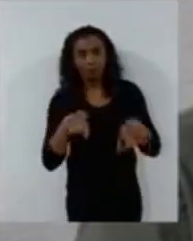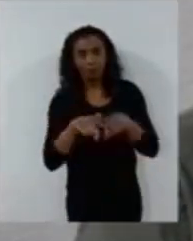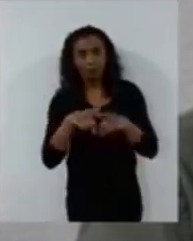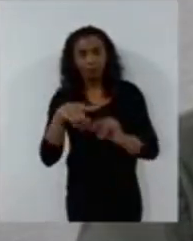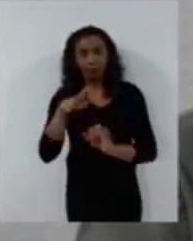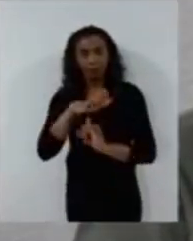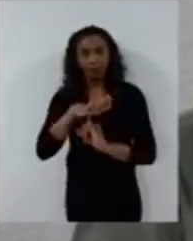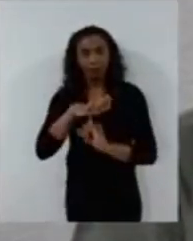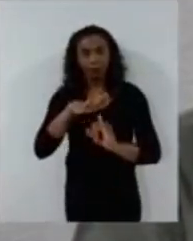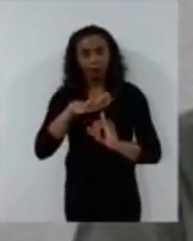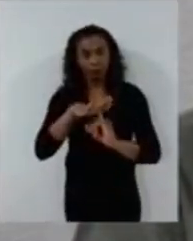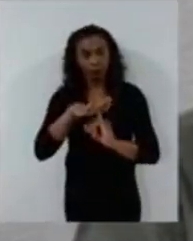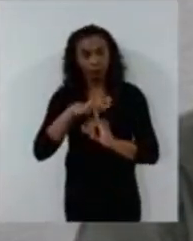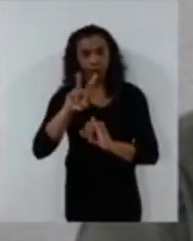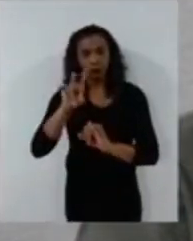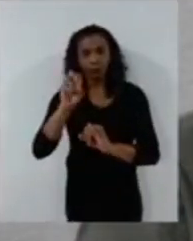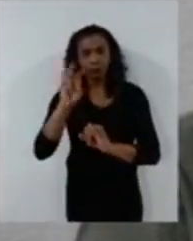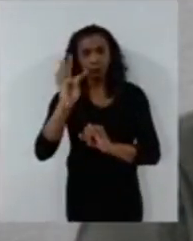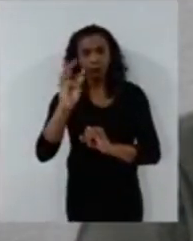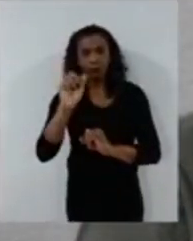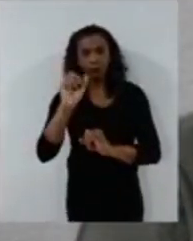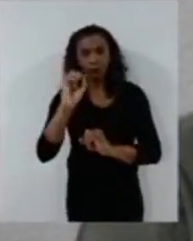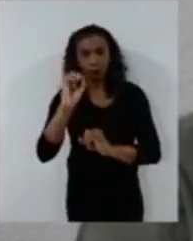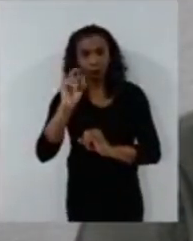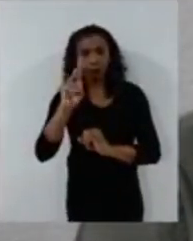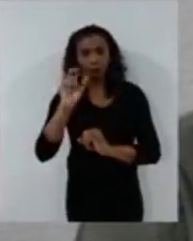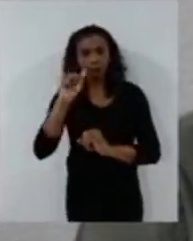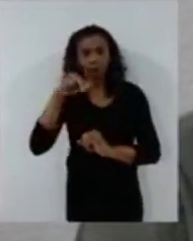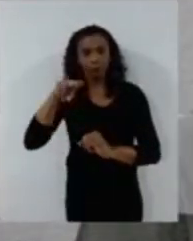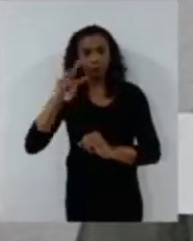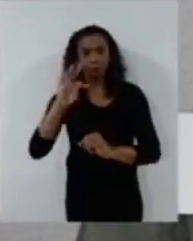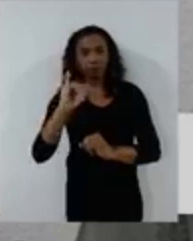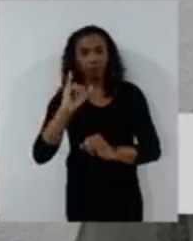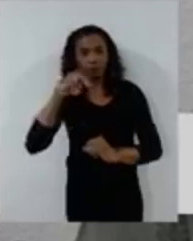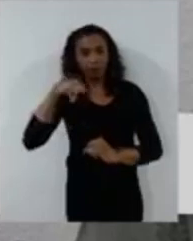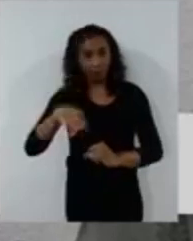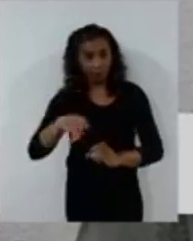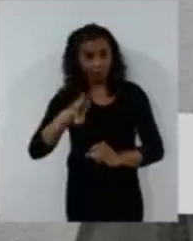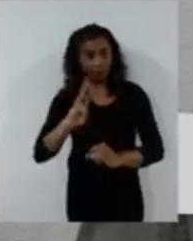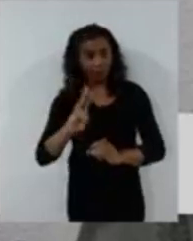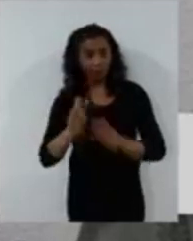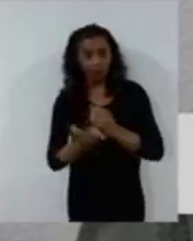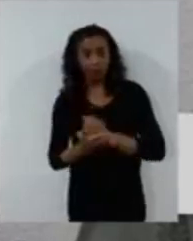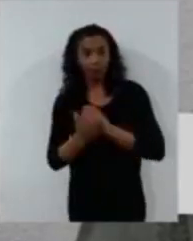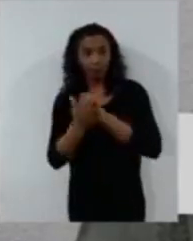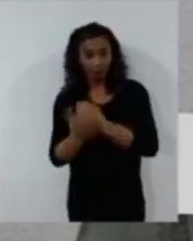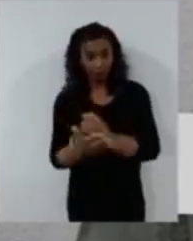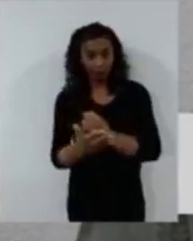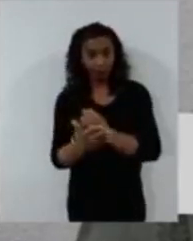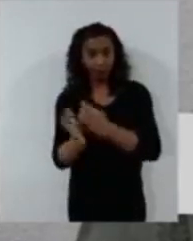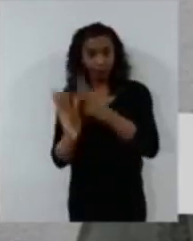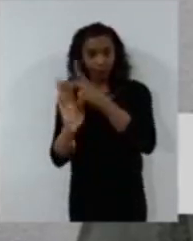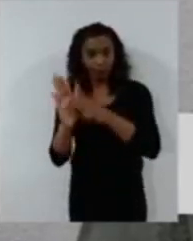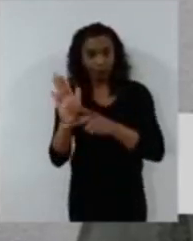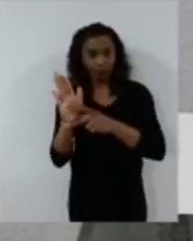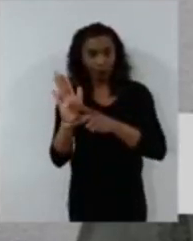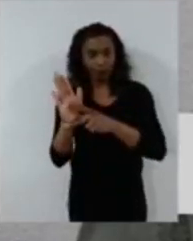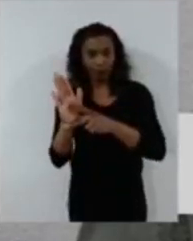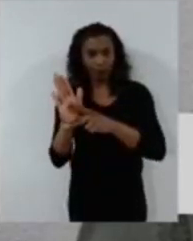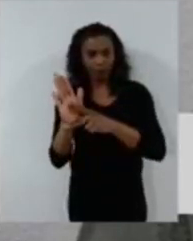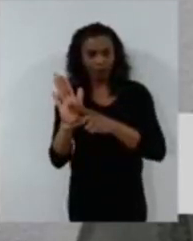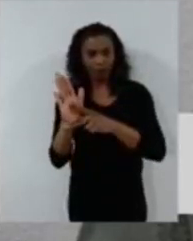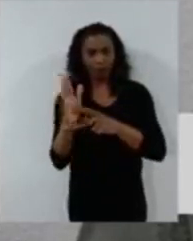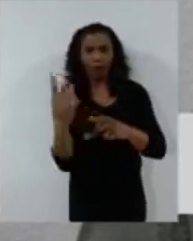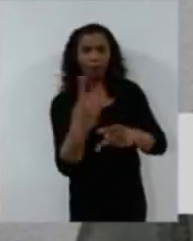ao Instituto Votorantim, que é o patrocinador deste projeto